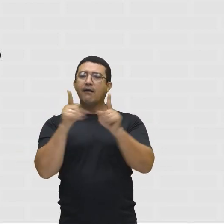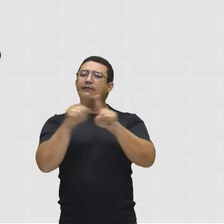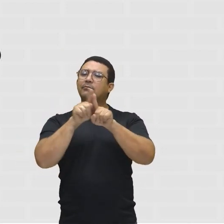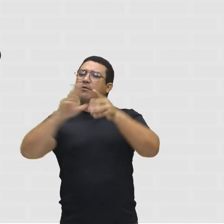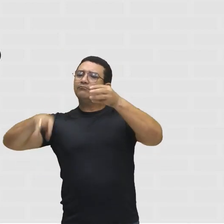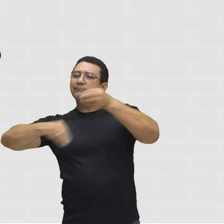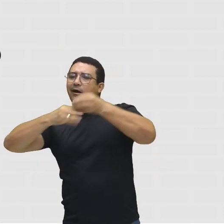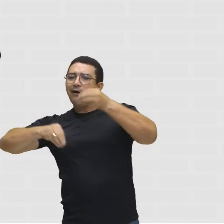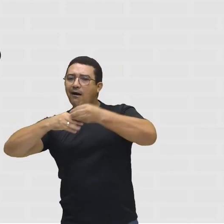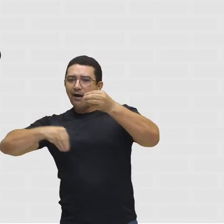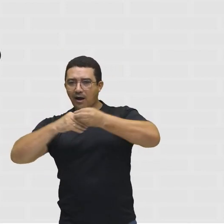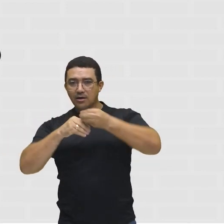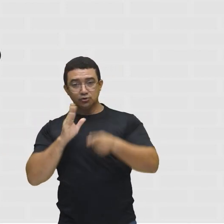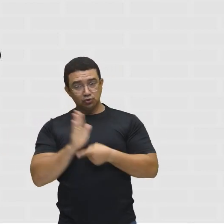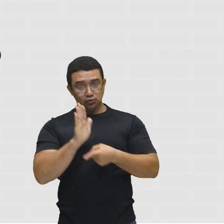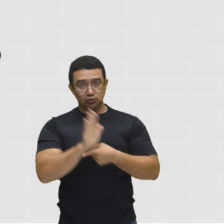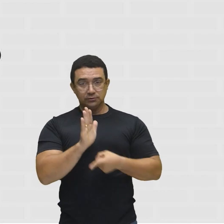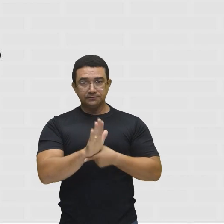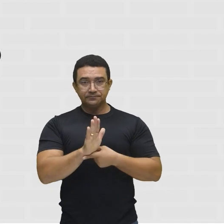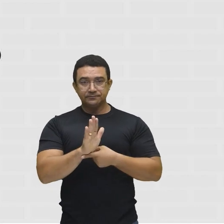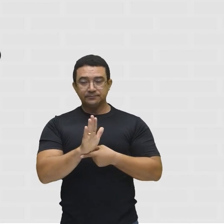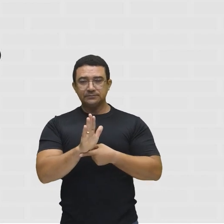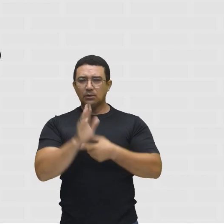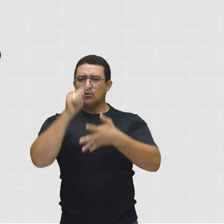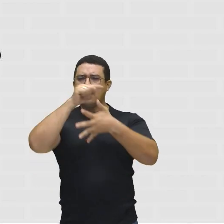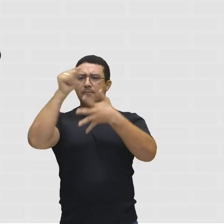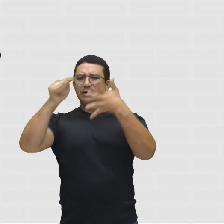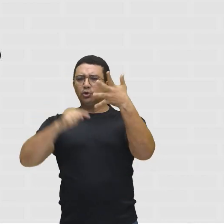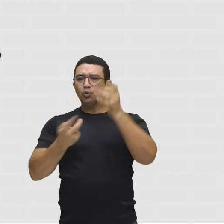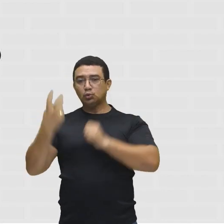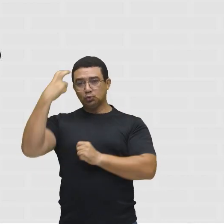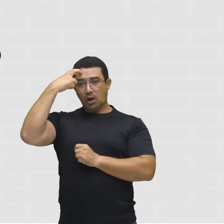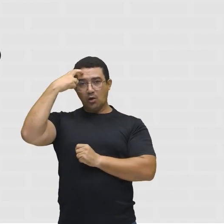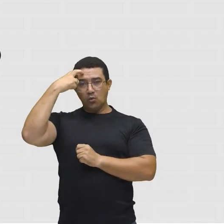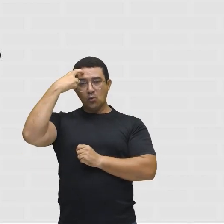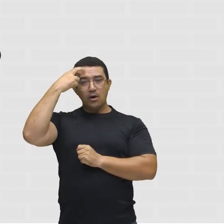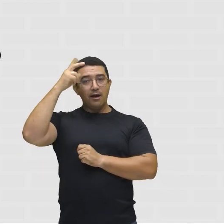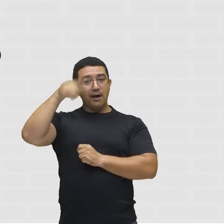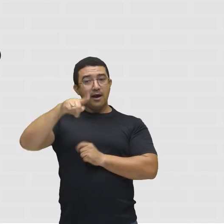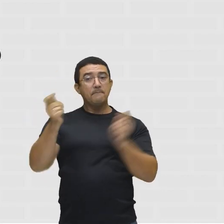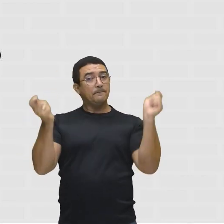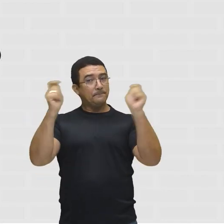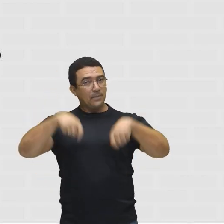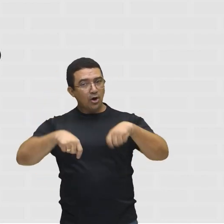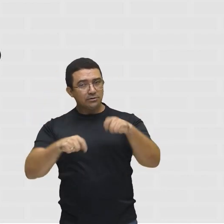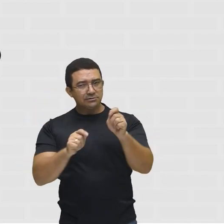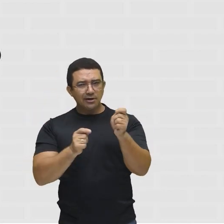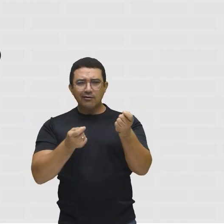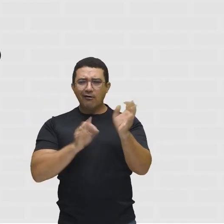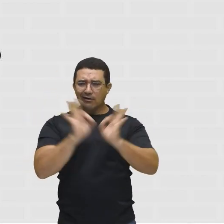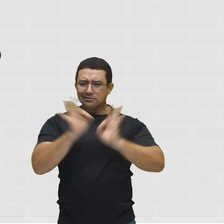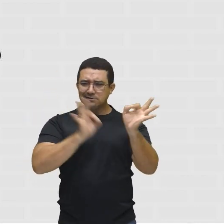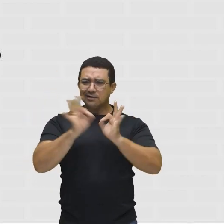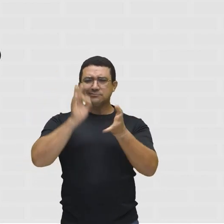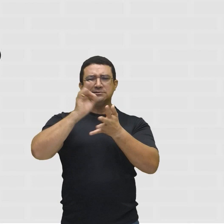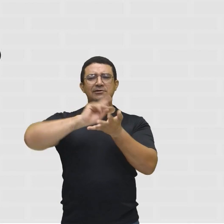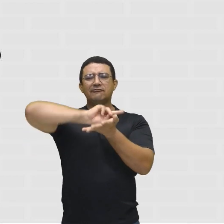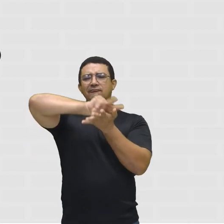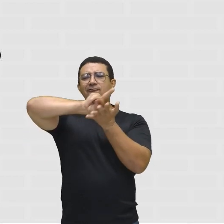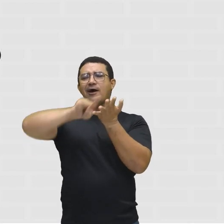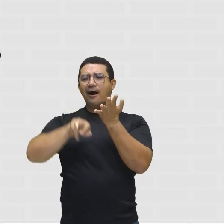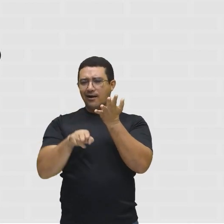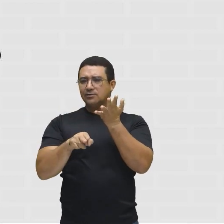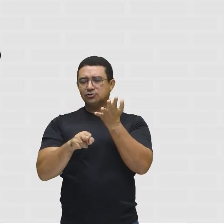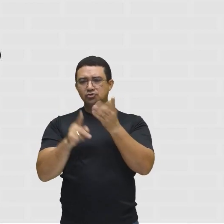Peraí, rapidinho. O repertório cultural pode ser explorado de diversas maneiras pelas escolas, contando sempre